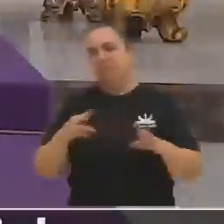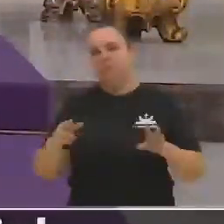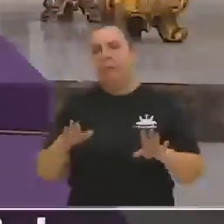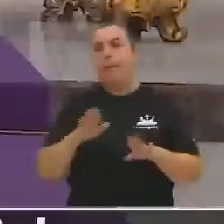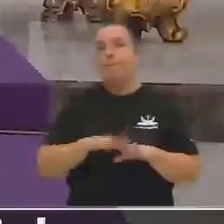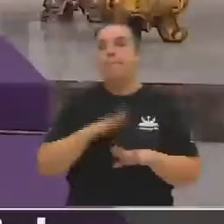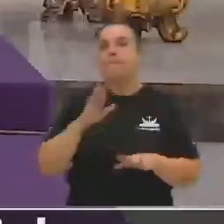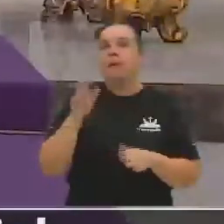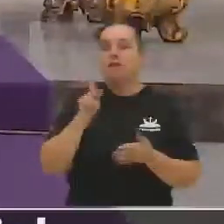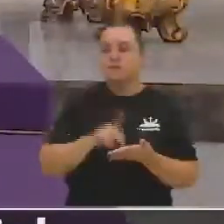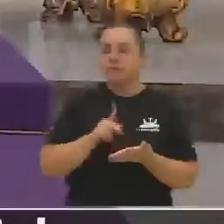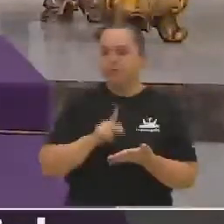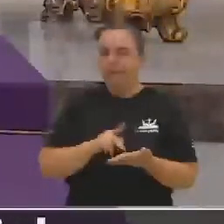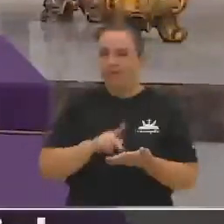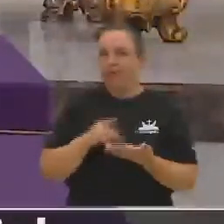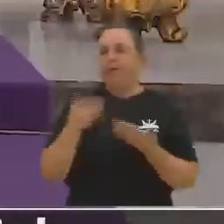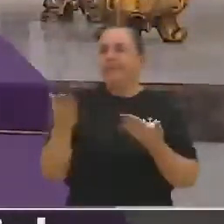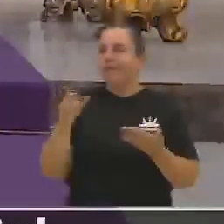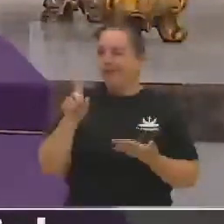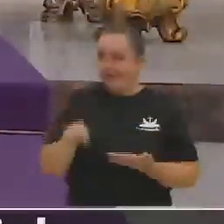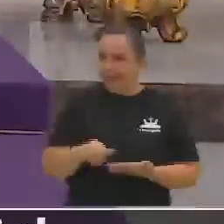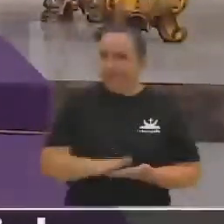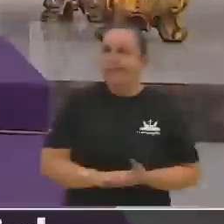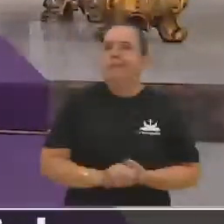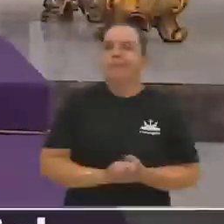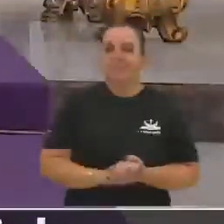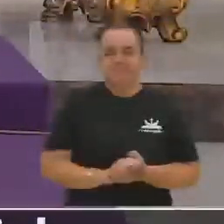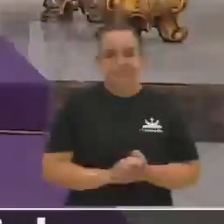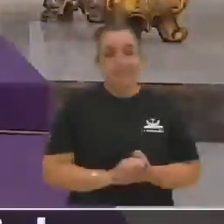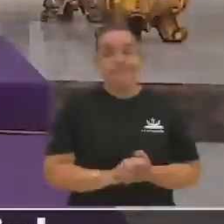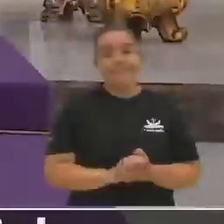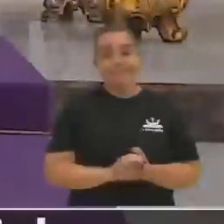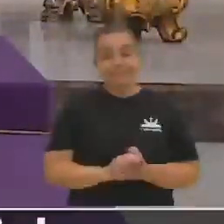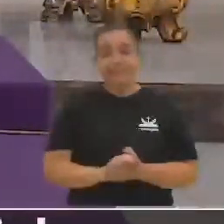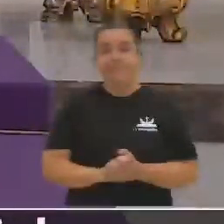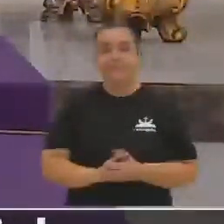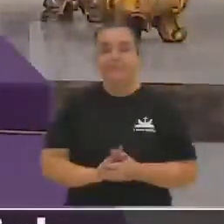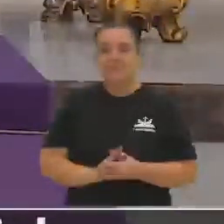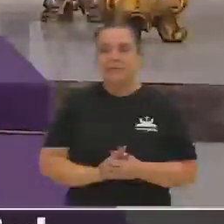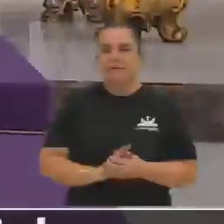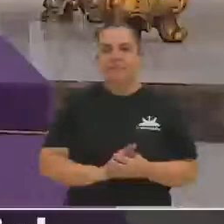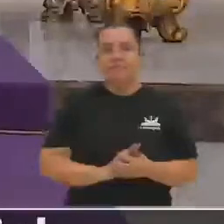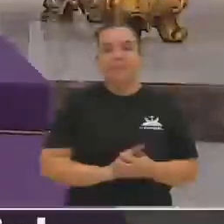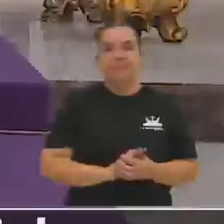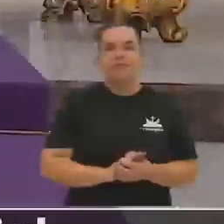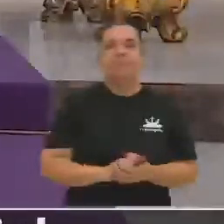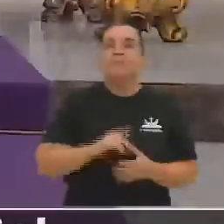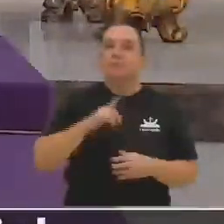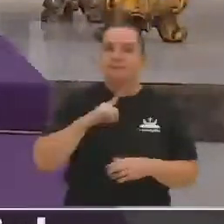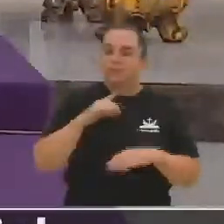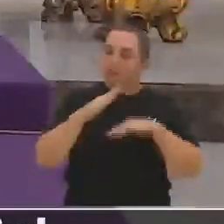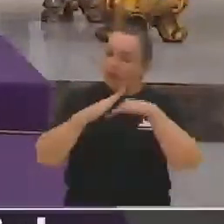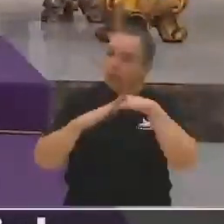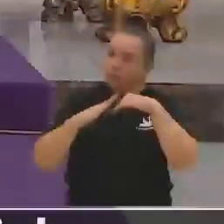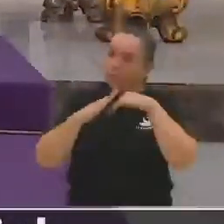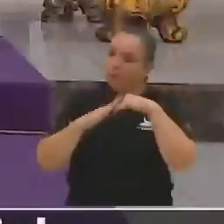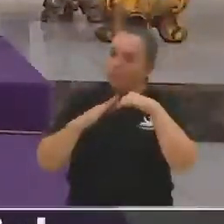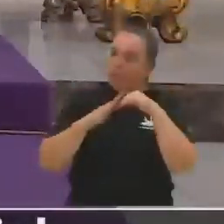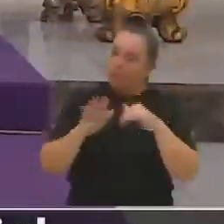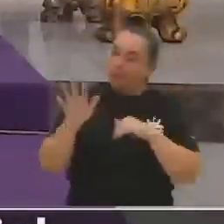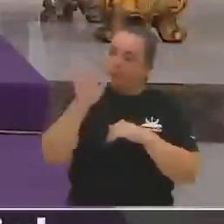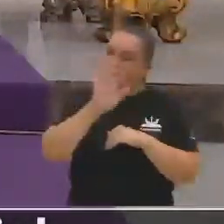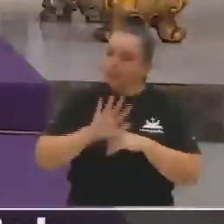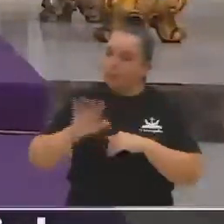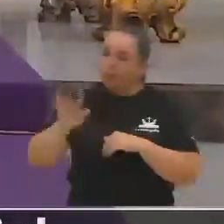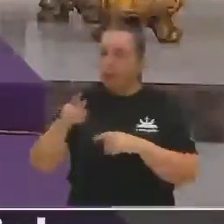mais realista a cena do presépio vai ficar. Há uma ternura sim na cena do presépio, porque